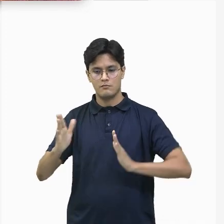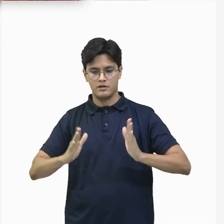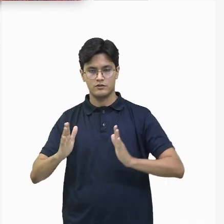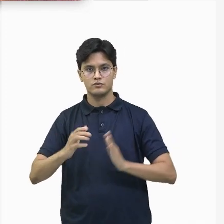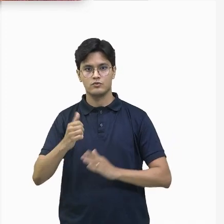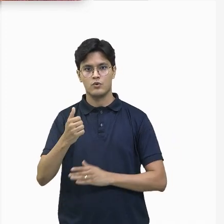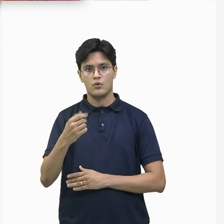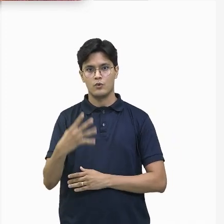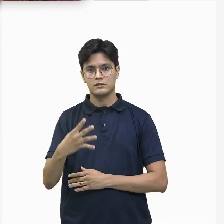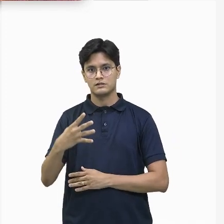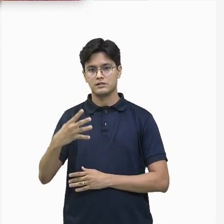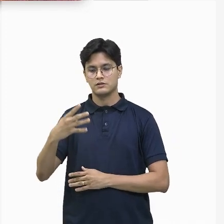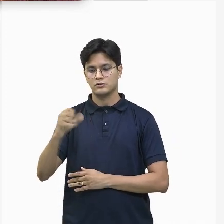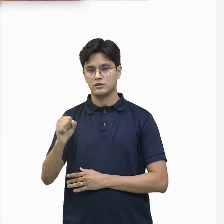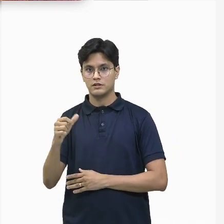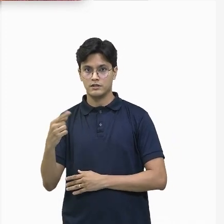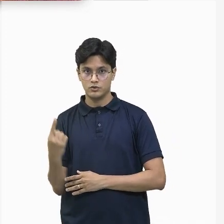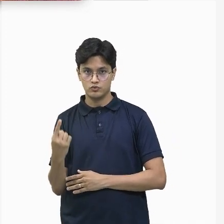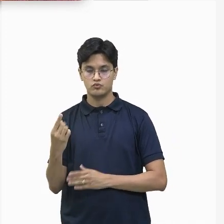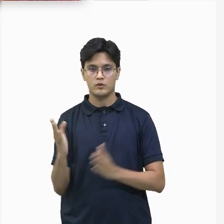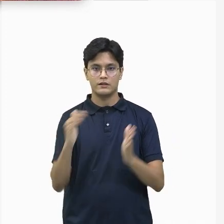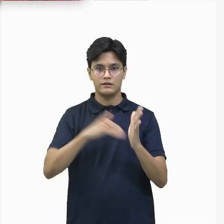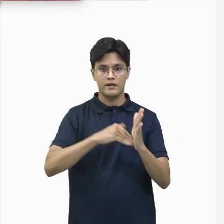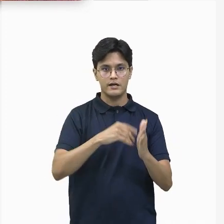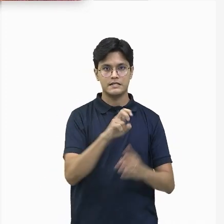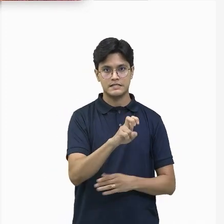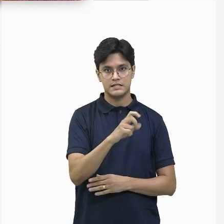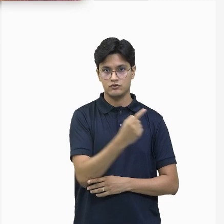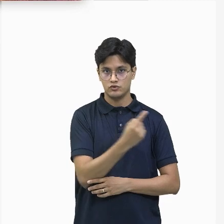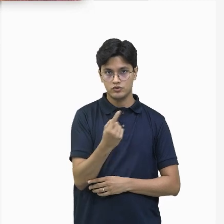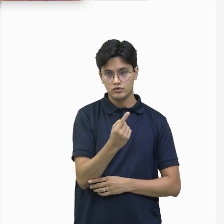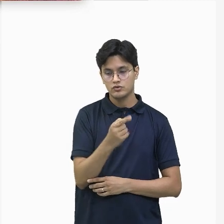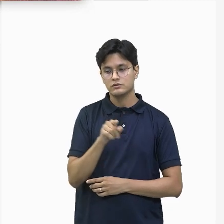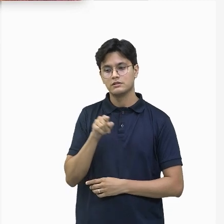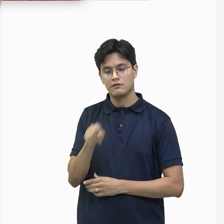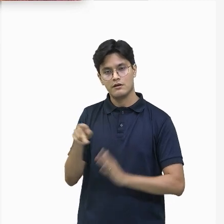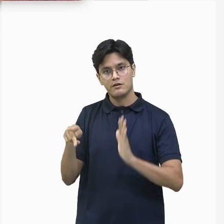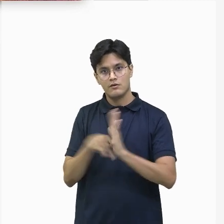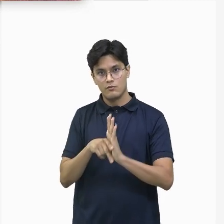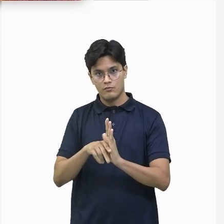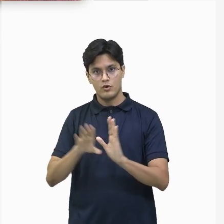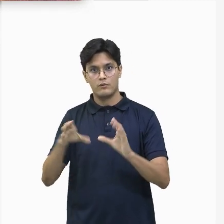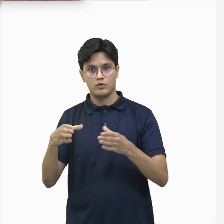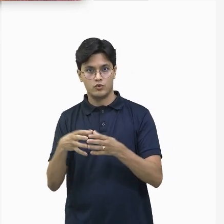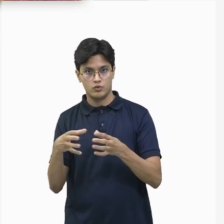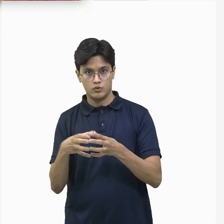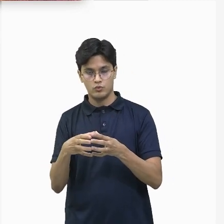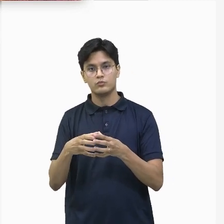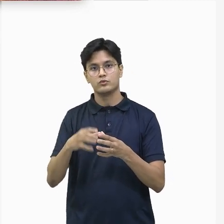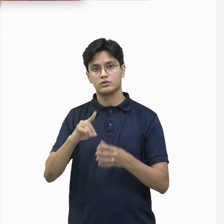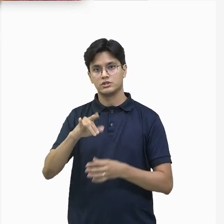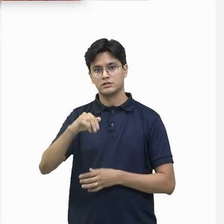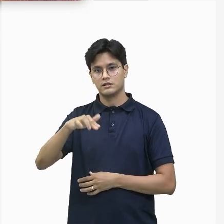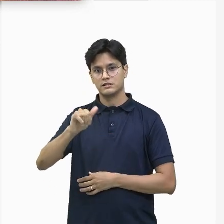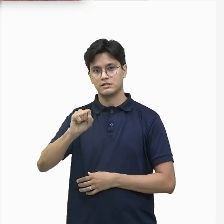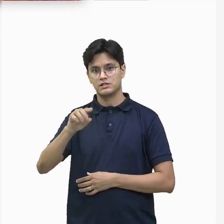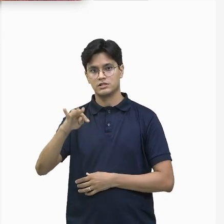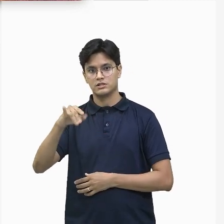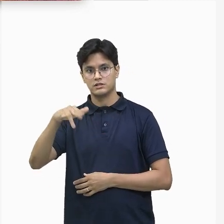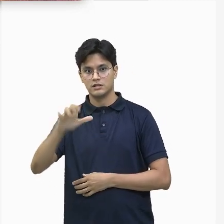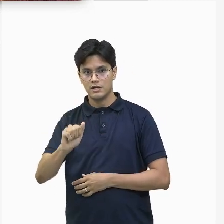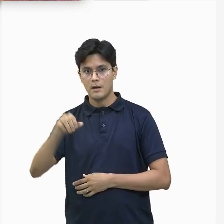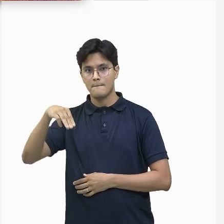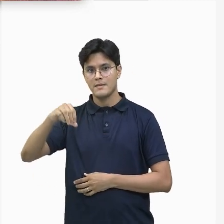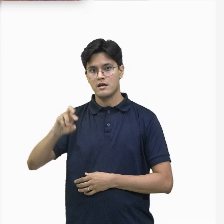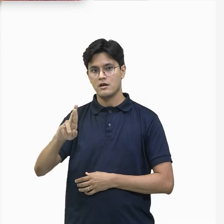a 511. Clovis pertencia à dinastia merovingia, por descender